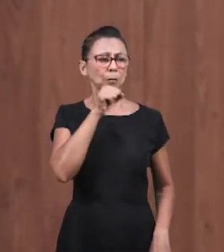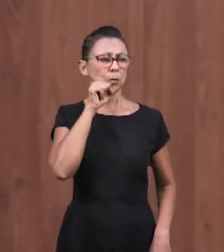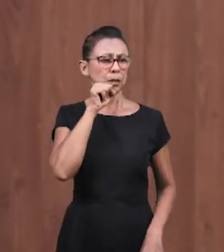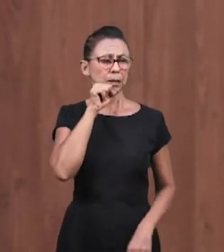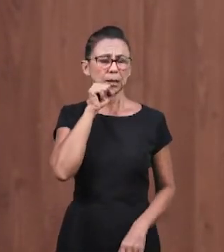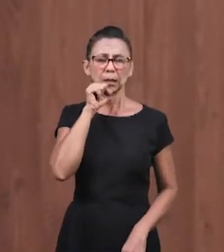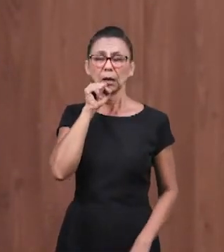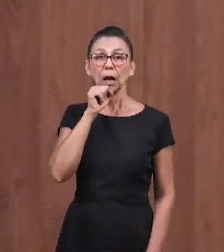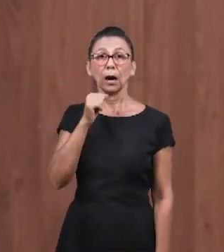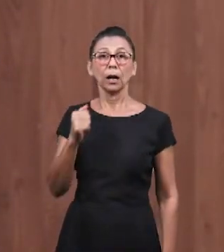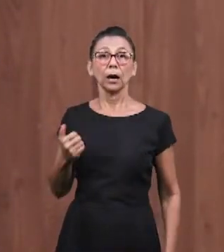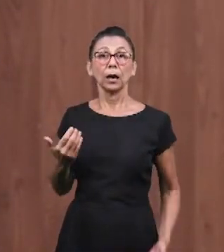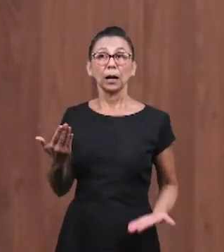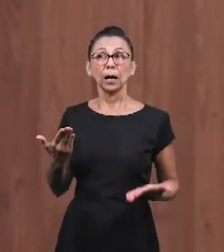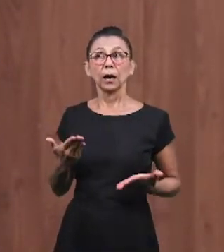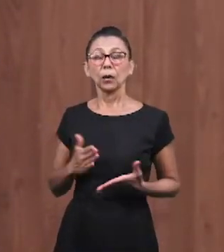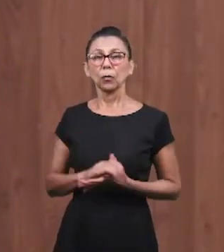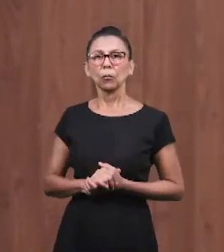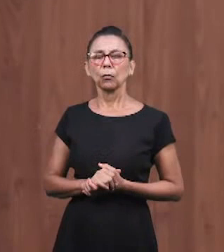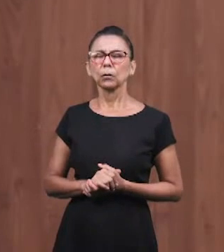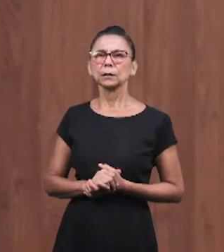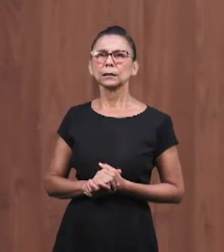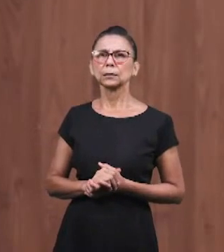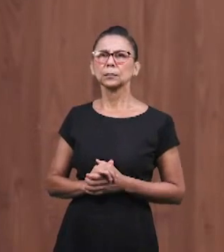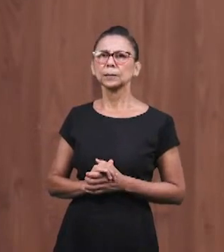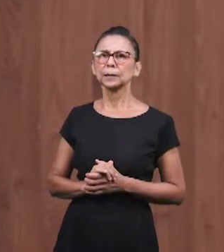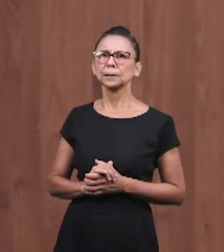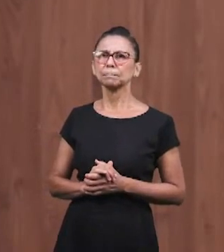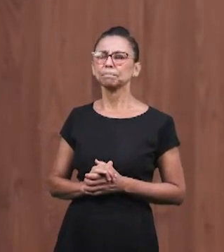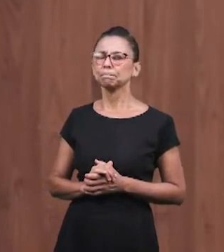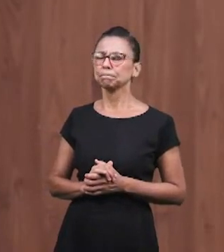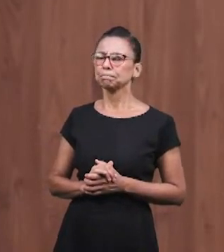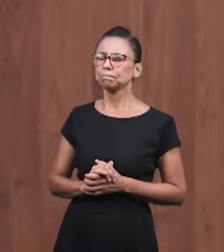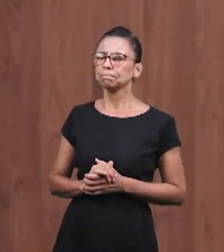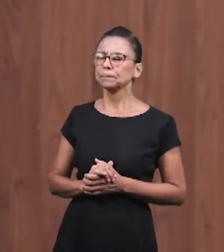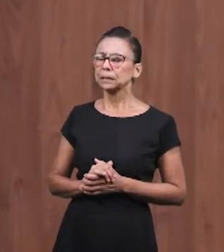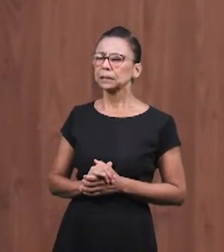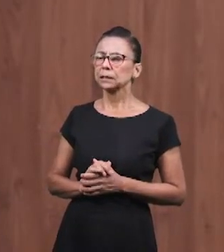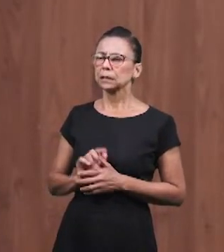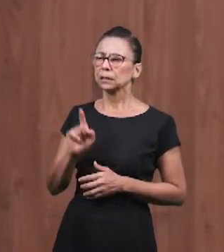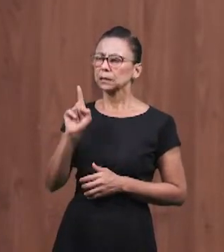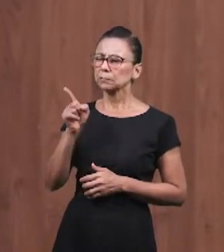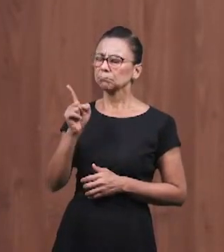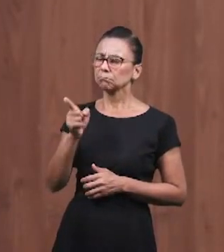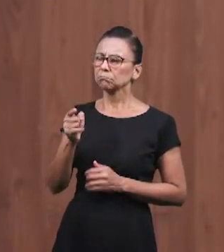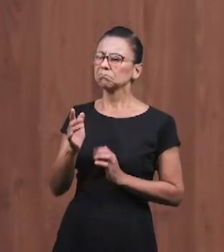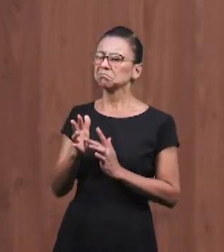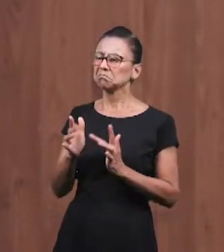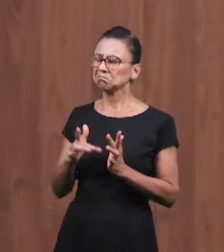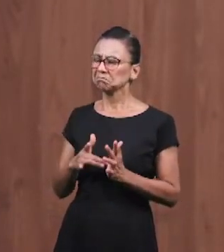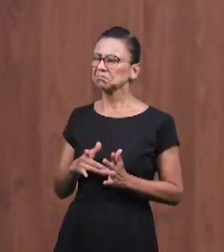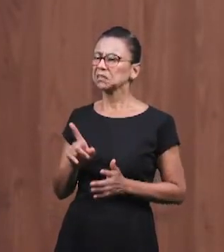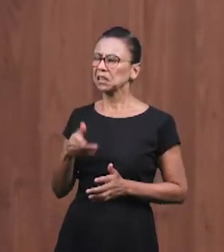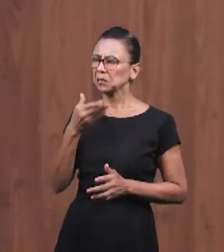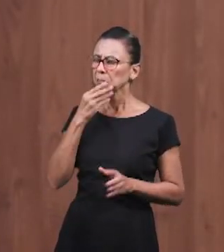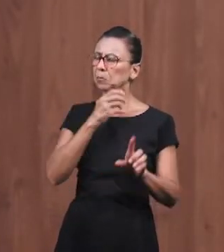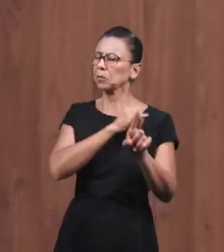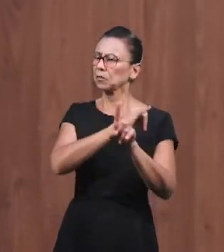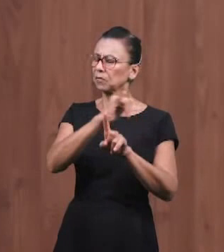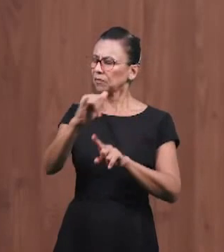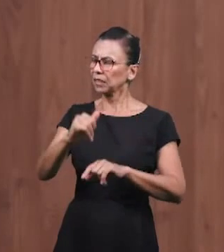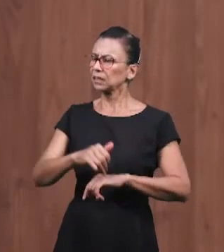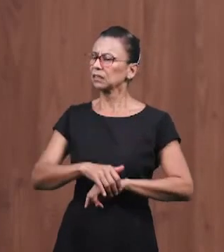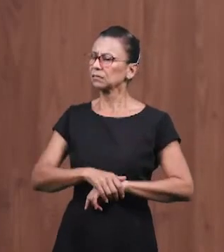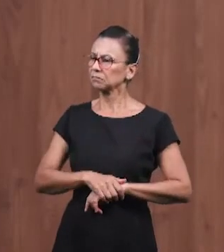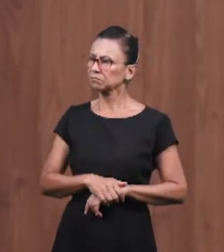a olhar para Jesus agora, não mais como alguém que ela chamou inicialmente, sendo tu judeu, não. Agora ela olhava